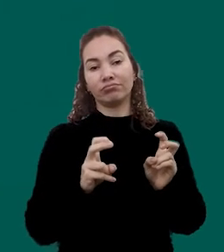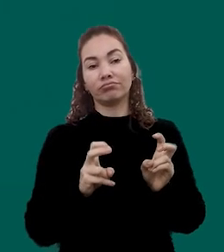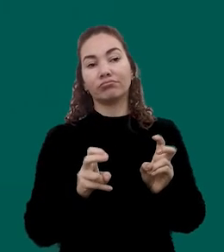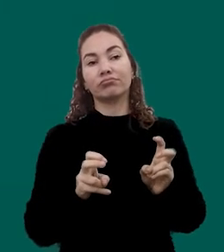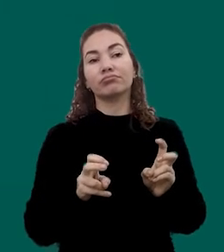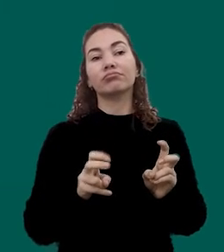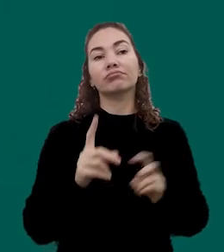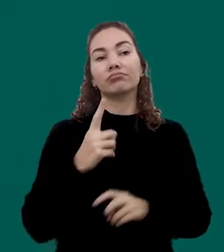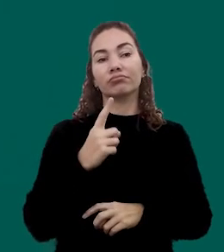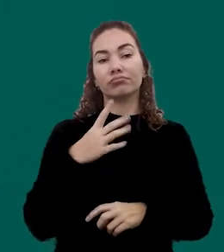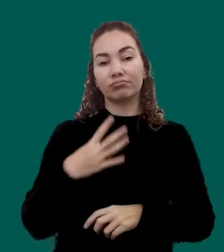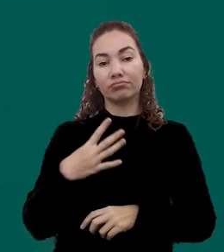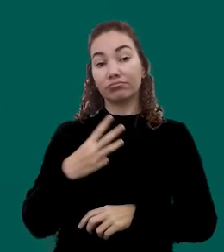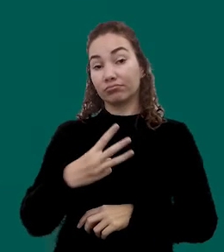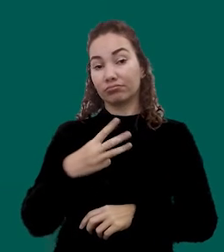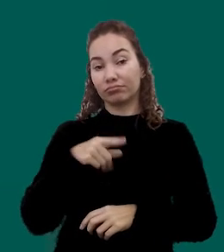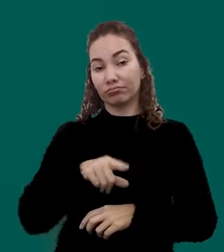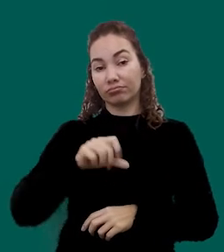devolução, que é